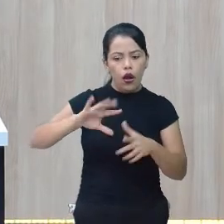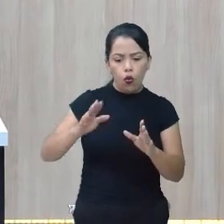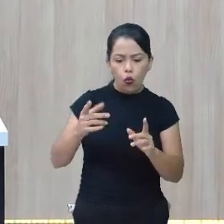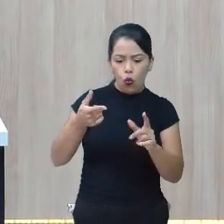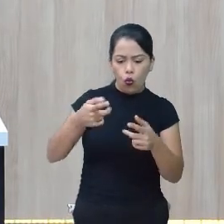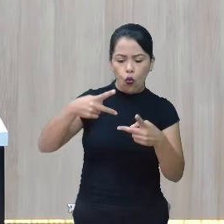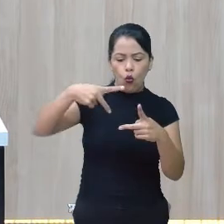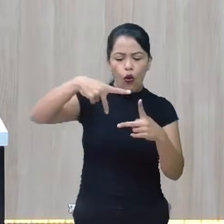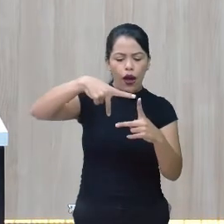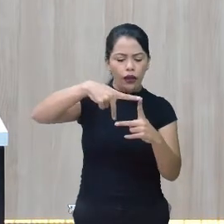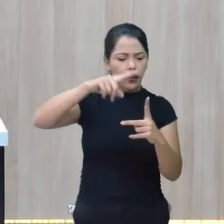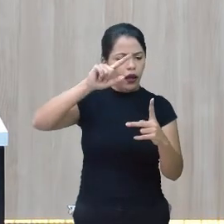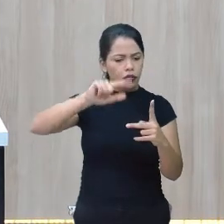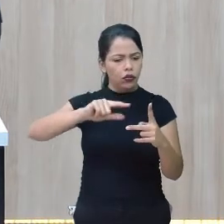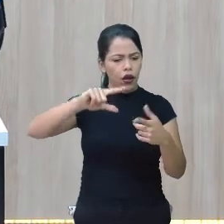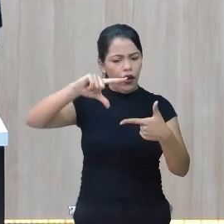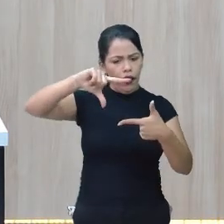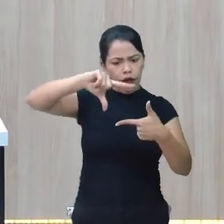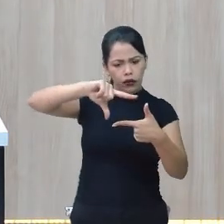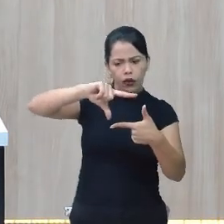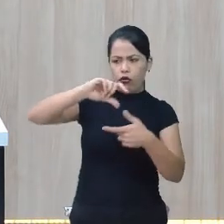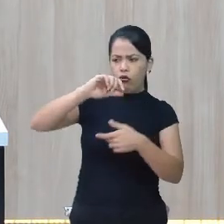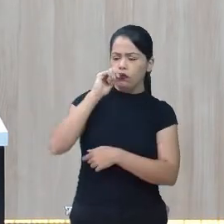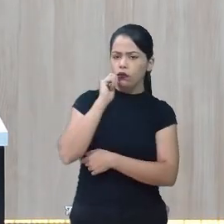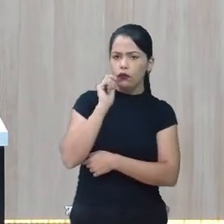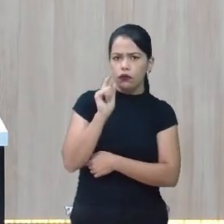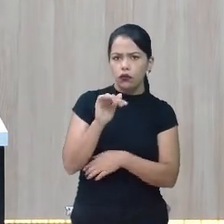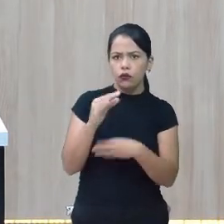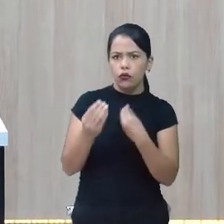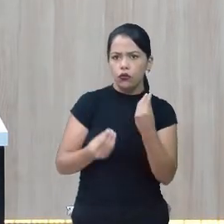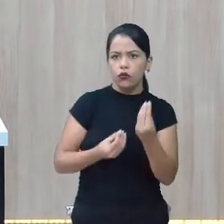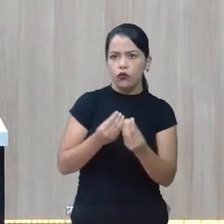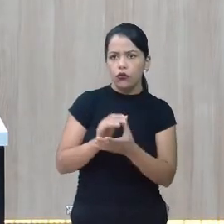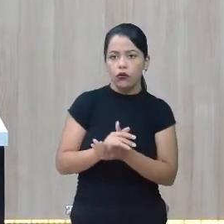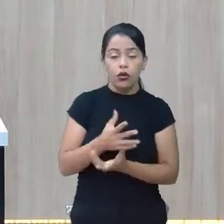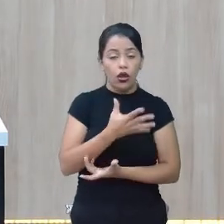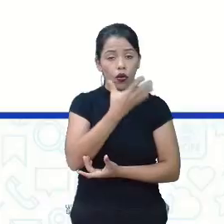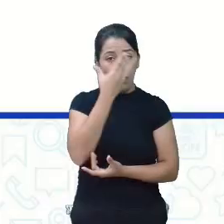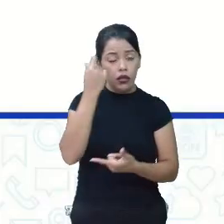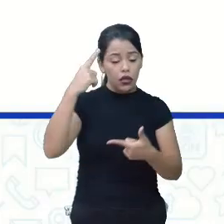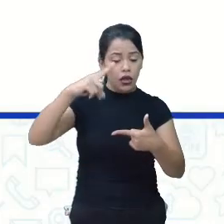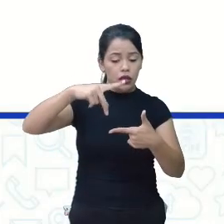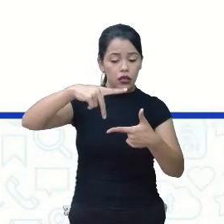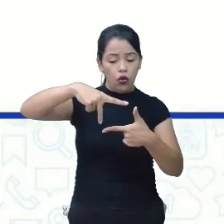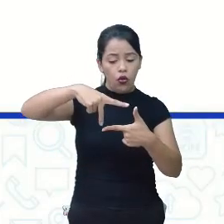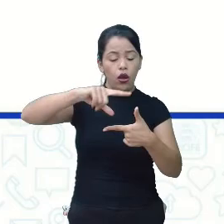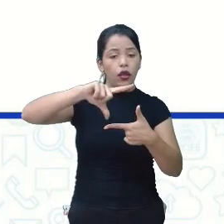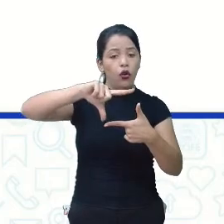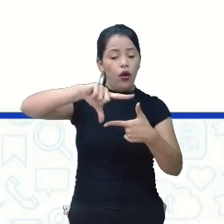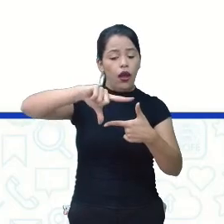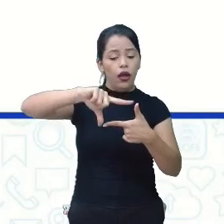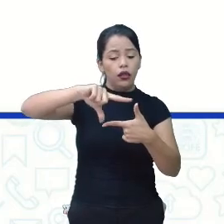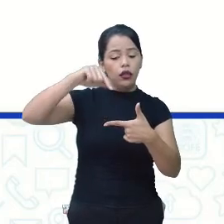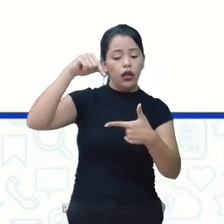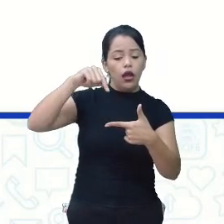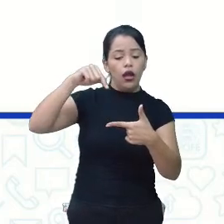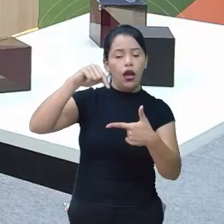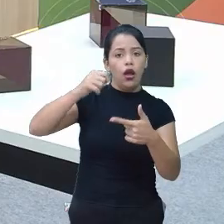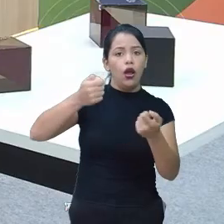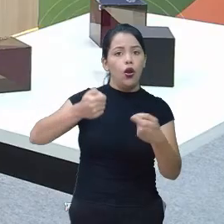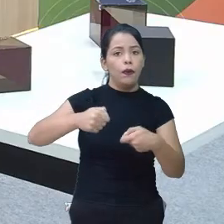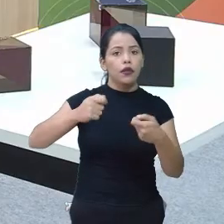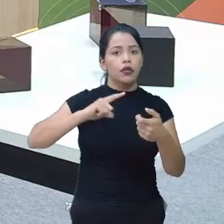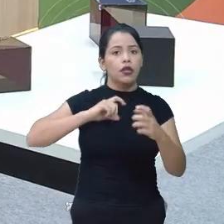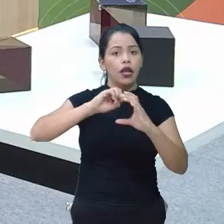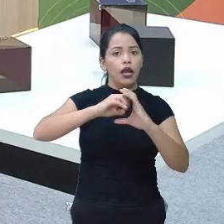outra. Para isso eu trouxe aqui, ó, para a gente lembrar. Não esquece que o retângulo, para ser retângulo, a